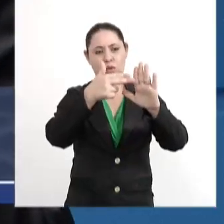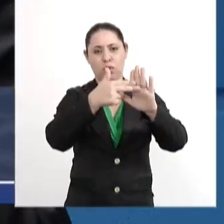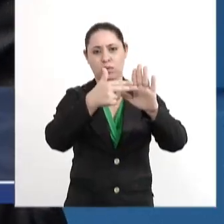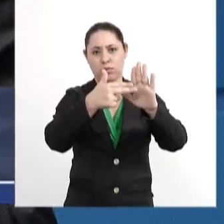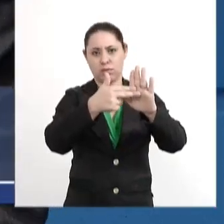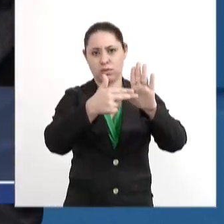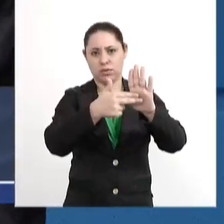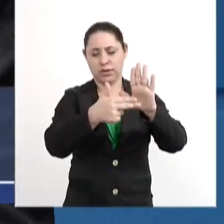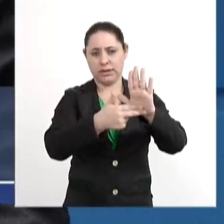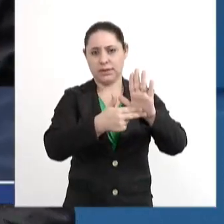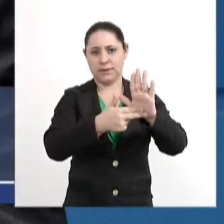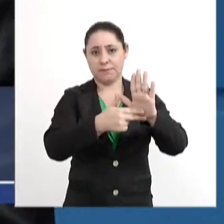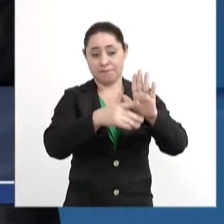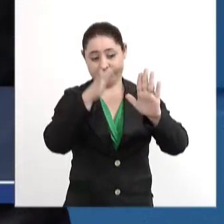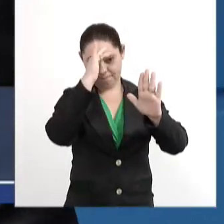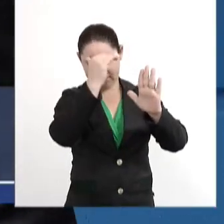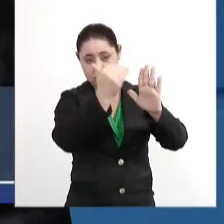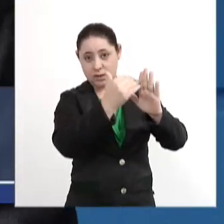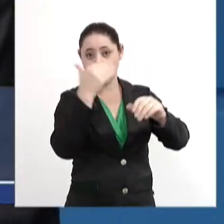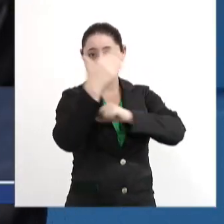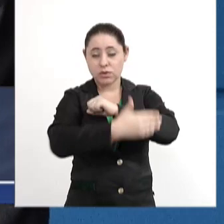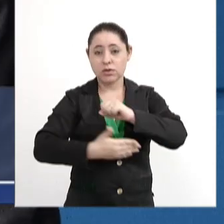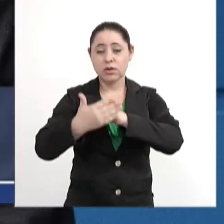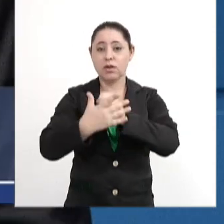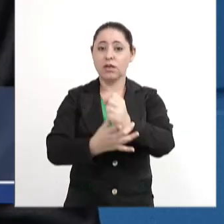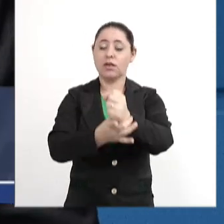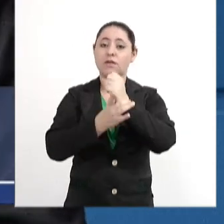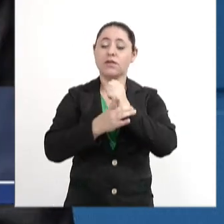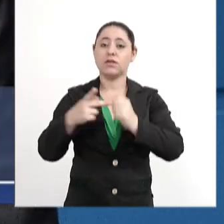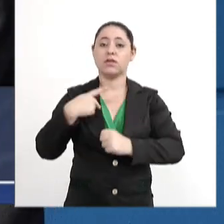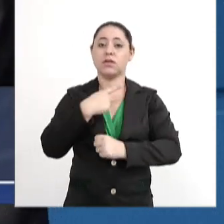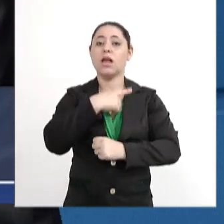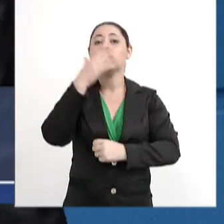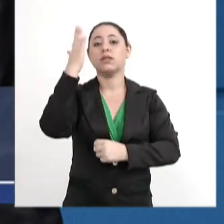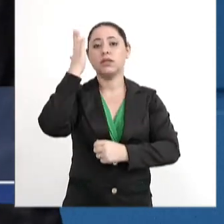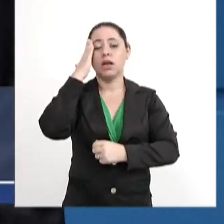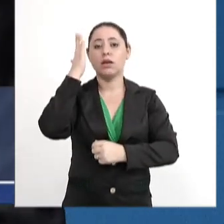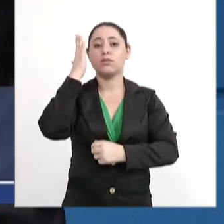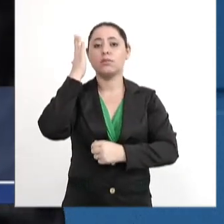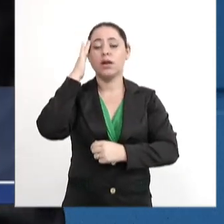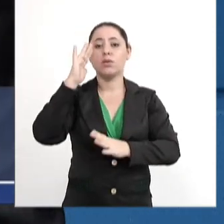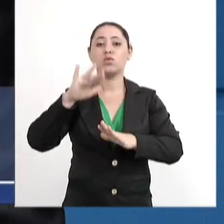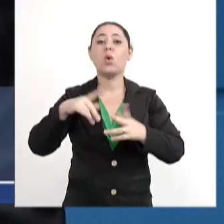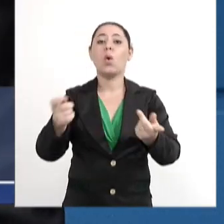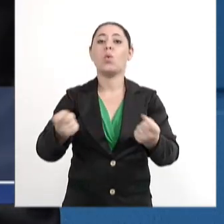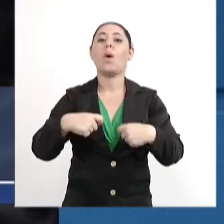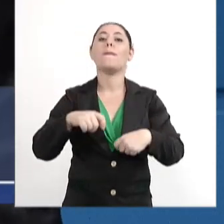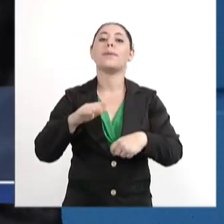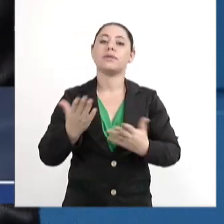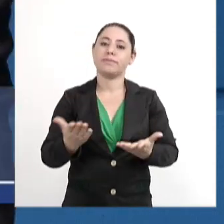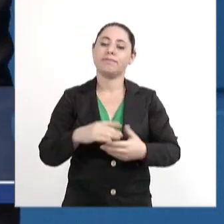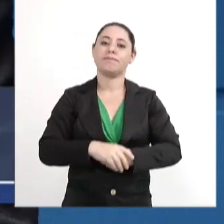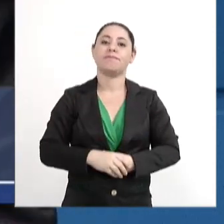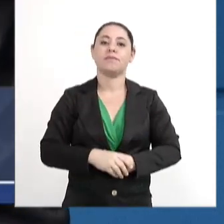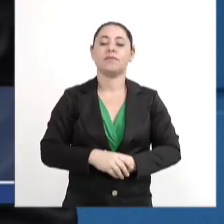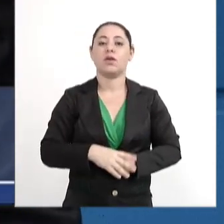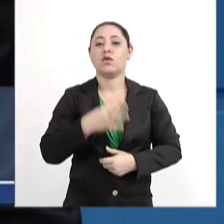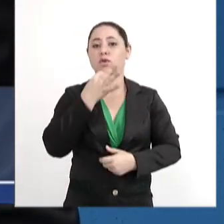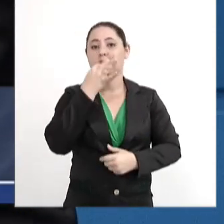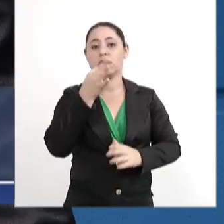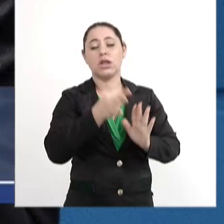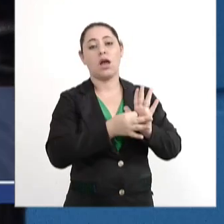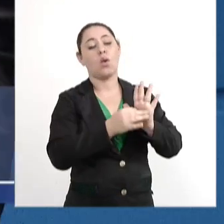que regulamentem a proteção e a defesa da saúde, saibamos a nossa competência. E vou citar um exemplo,